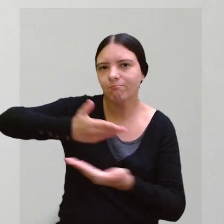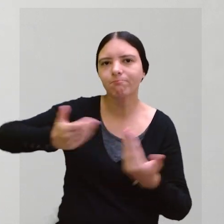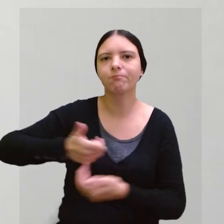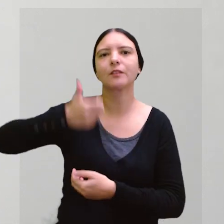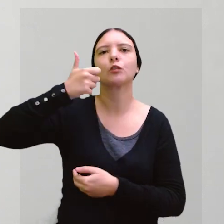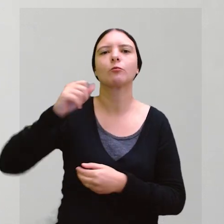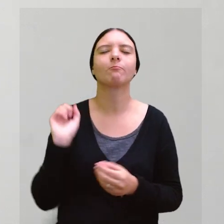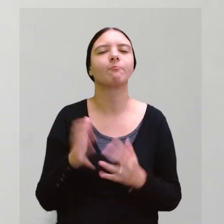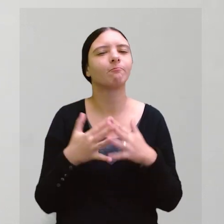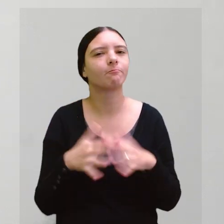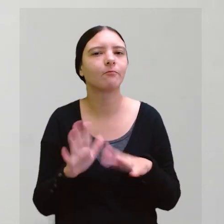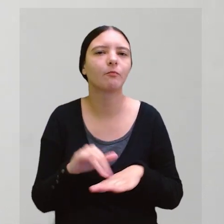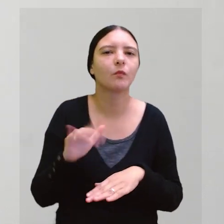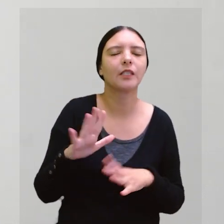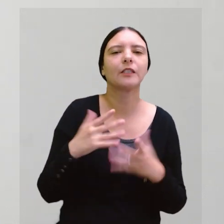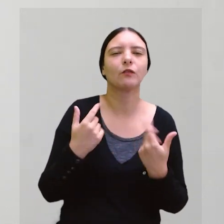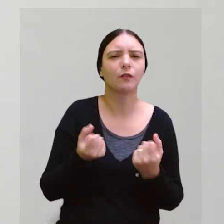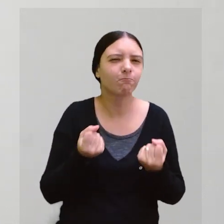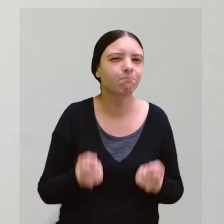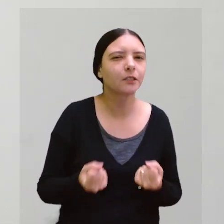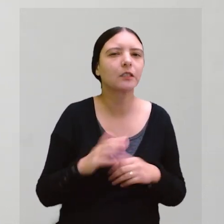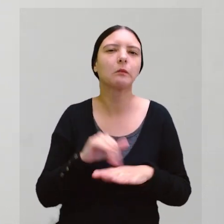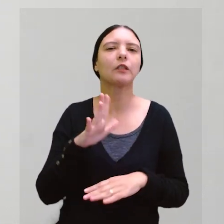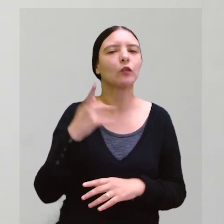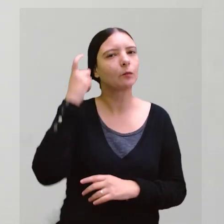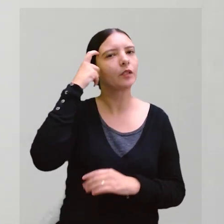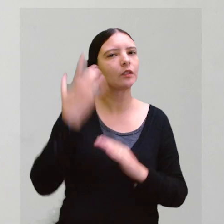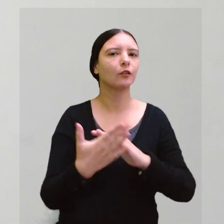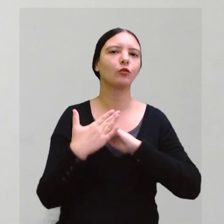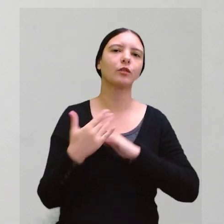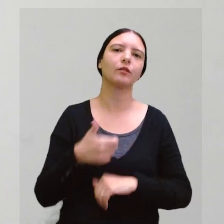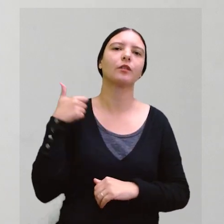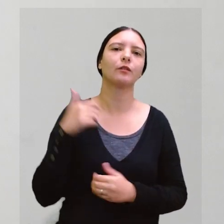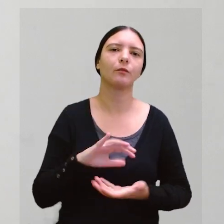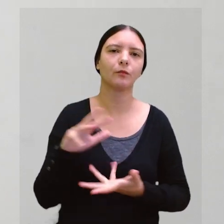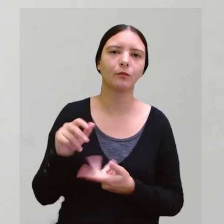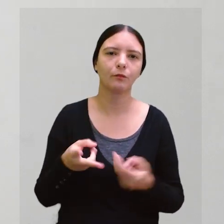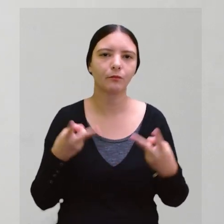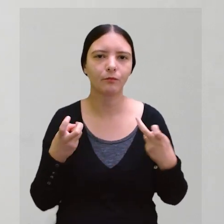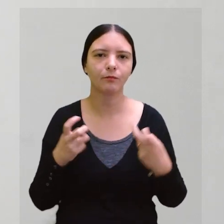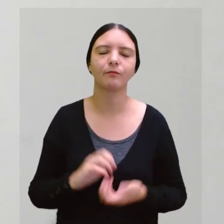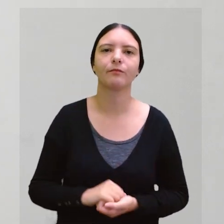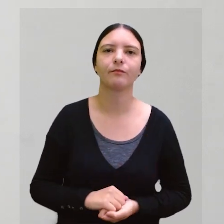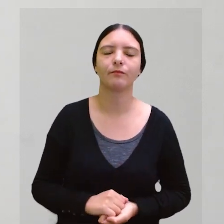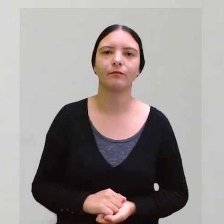vai ficar mais complexa, vai ficar com mais densidade e vai te ajudar a pensar melhor o mundo.